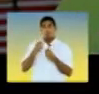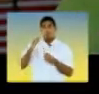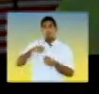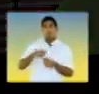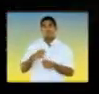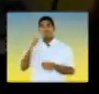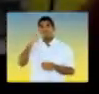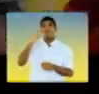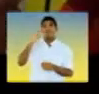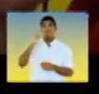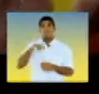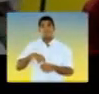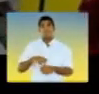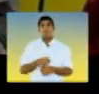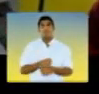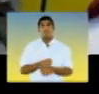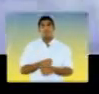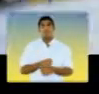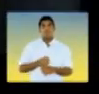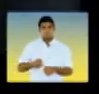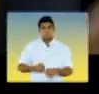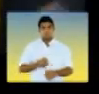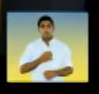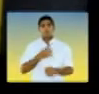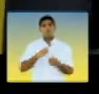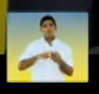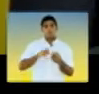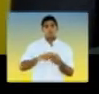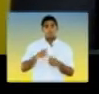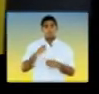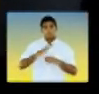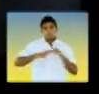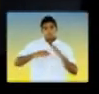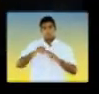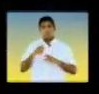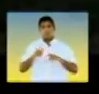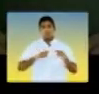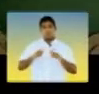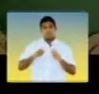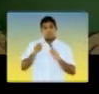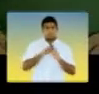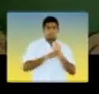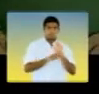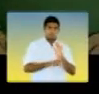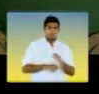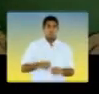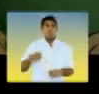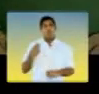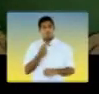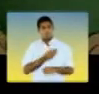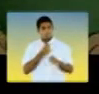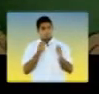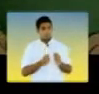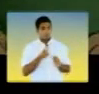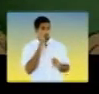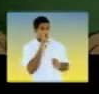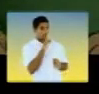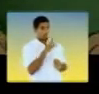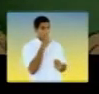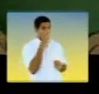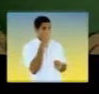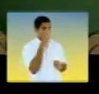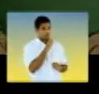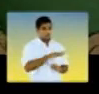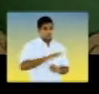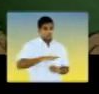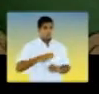aqui. A satisfação também se estende aos profissionais que trabalham no projeto. Nós podemos ver, observar que as crianças hoje,